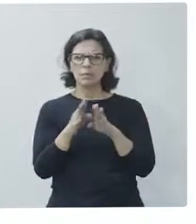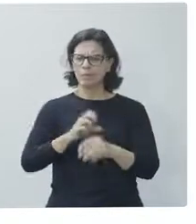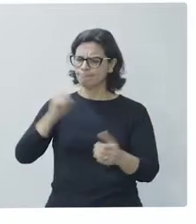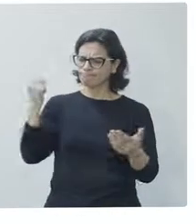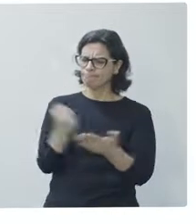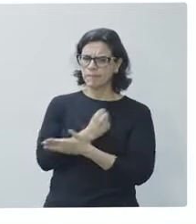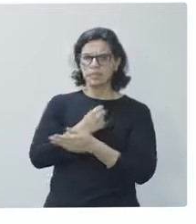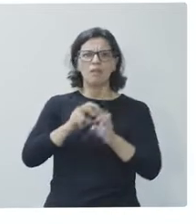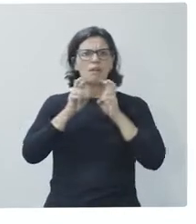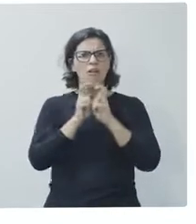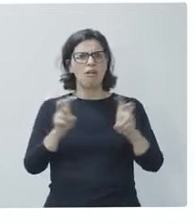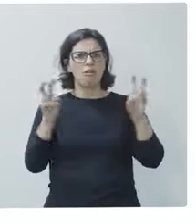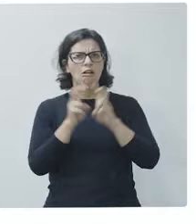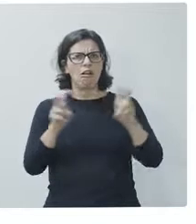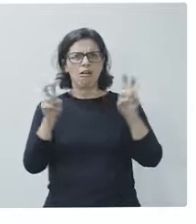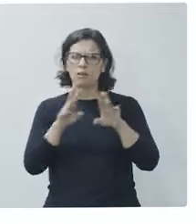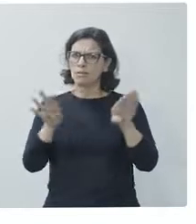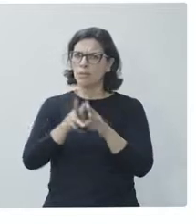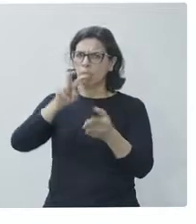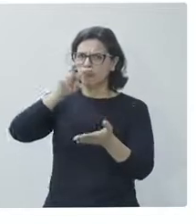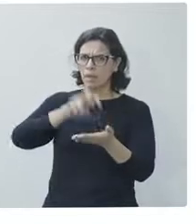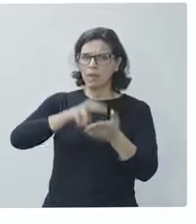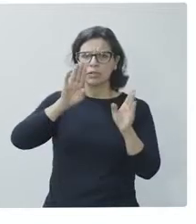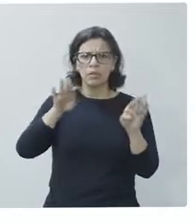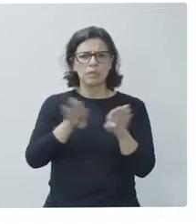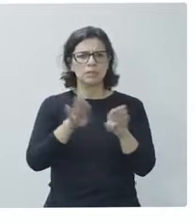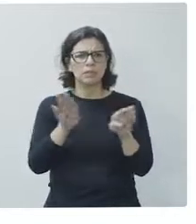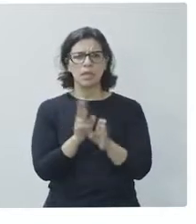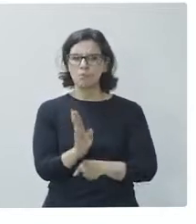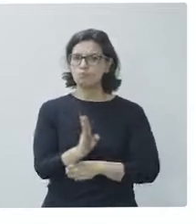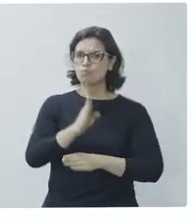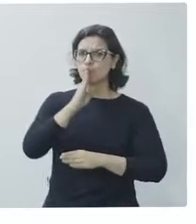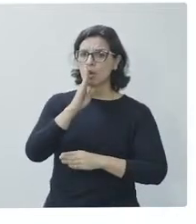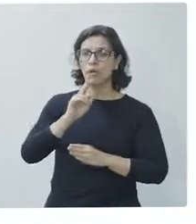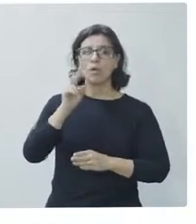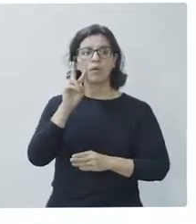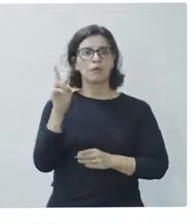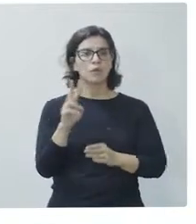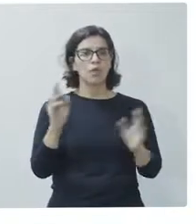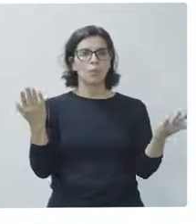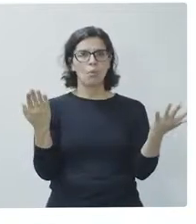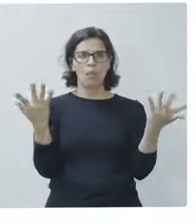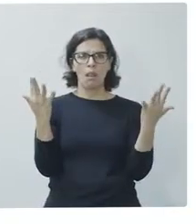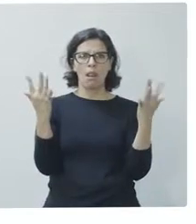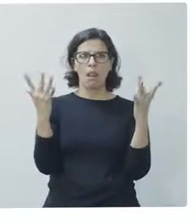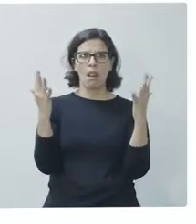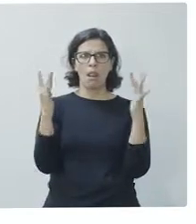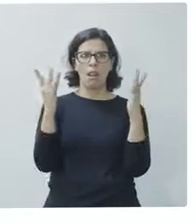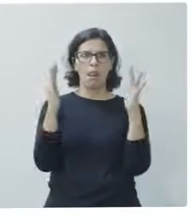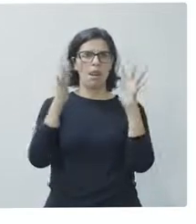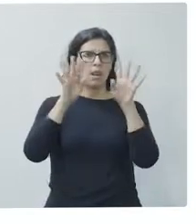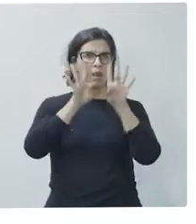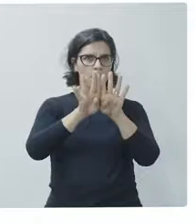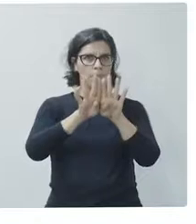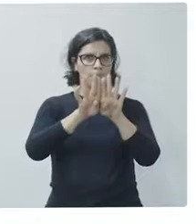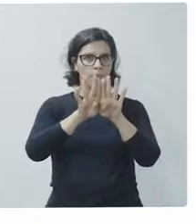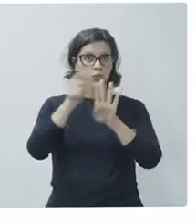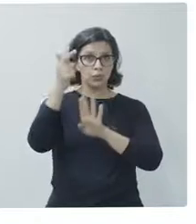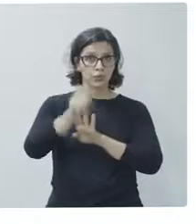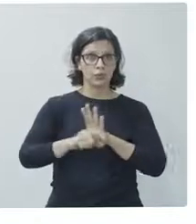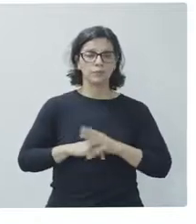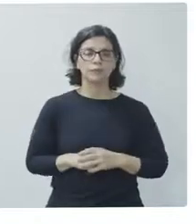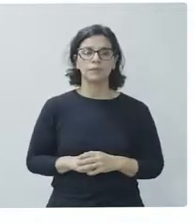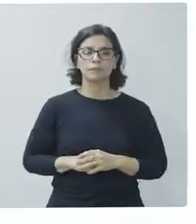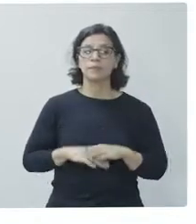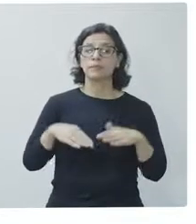desapontada se ergueram no ar matinal e silenciaram quando os muros do jardim se fecharam mais uma